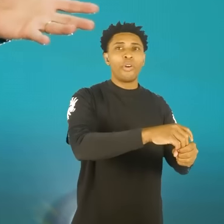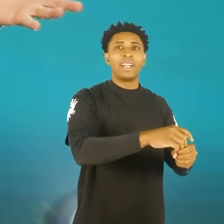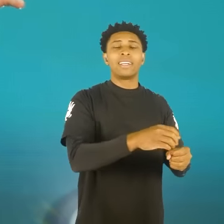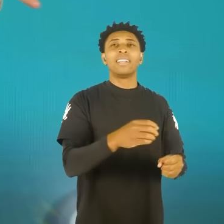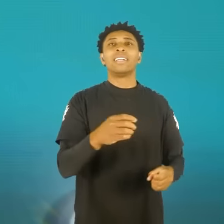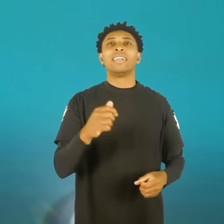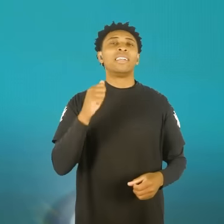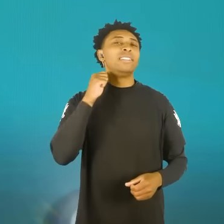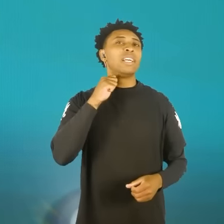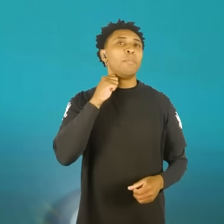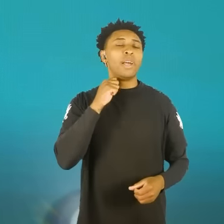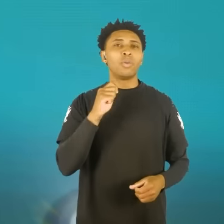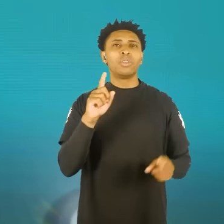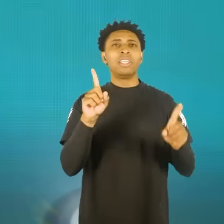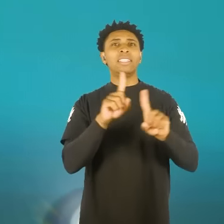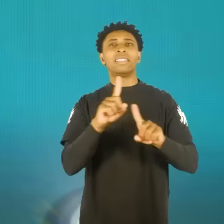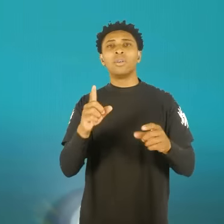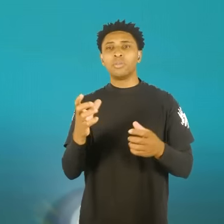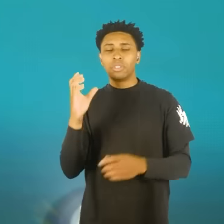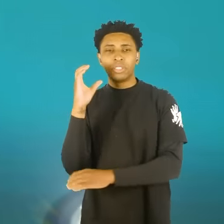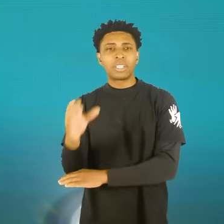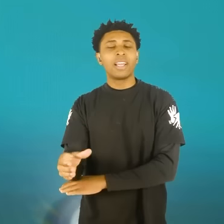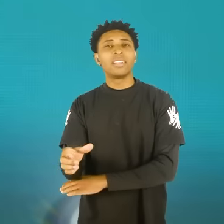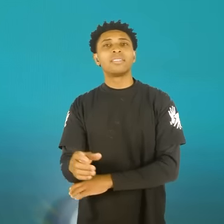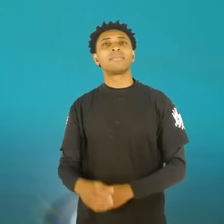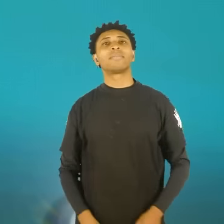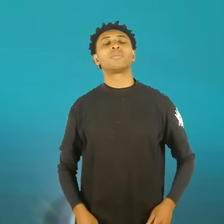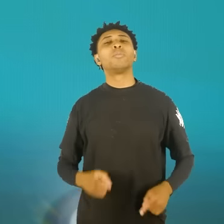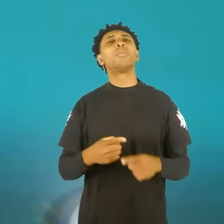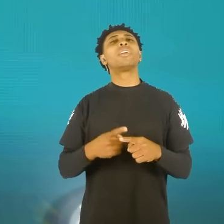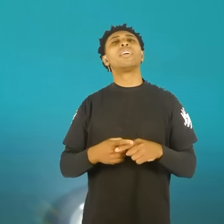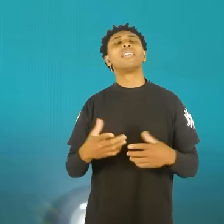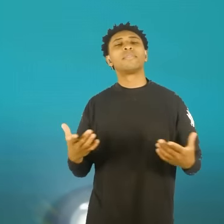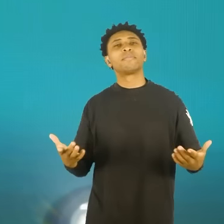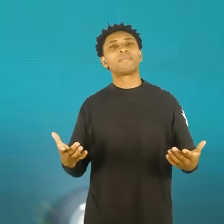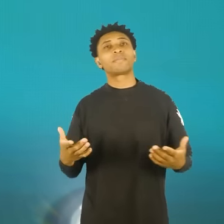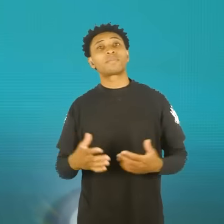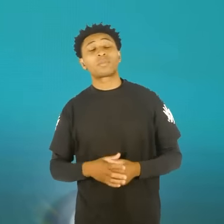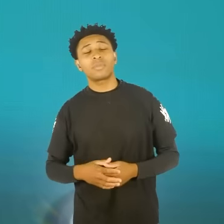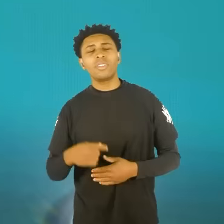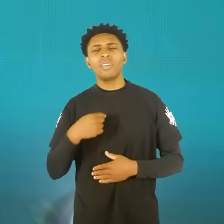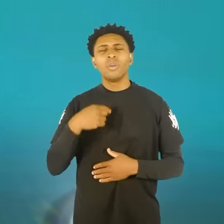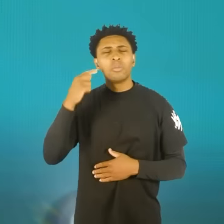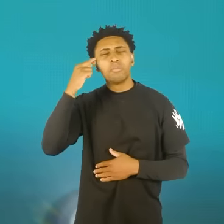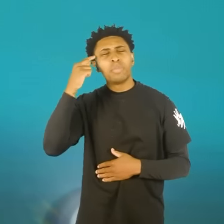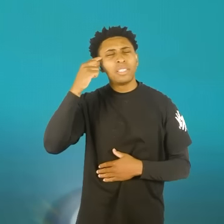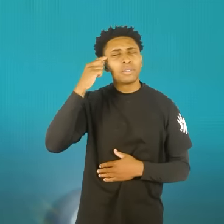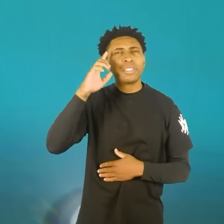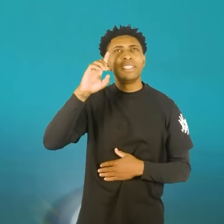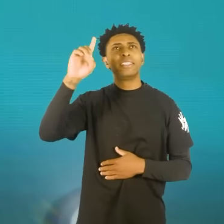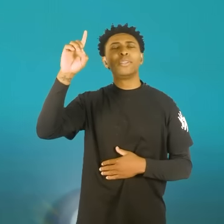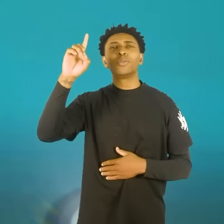de Caim. Eu não quero entrar nesse varejo, mas eu vou dizer para você aquilo que eu penso. Eu penso que Deus jamais vai aceitar